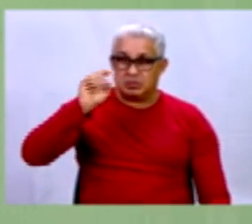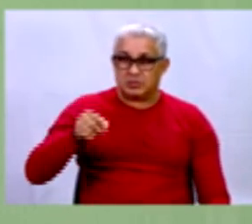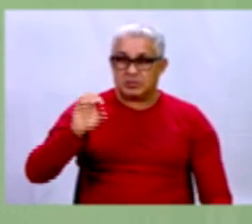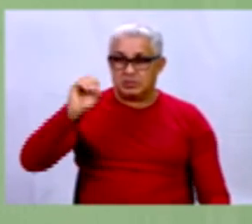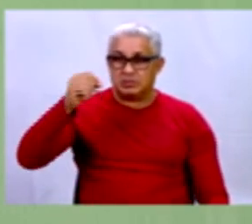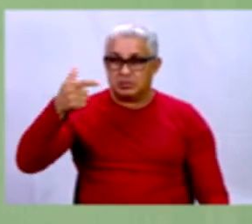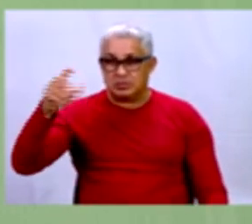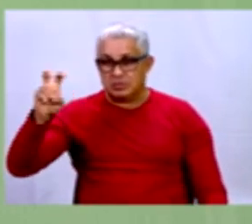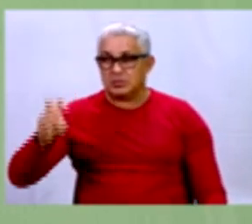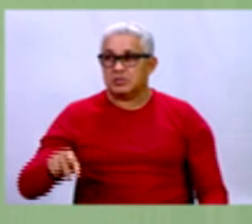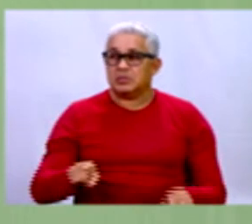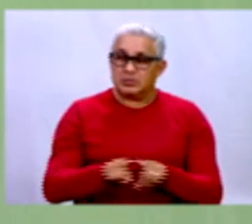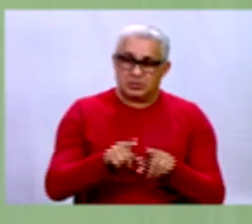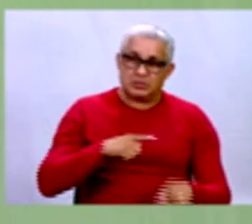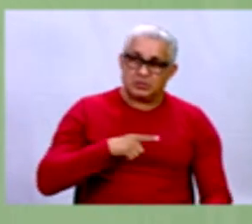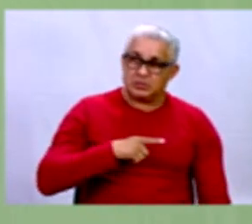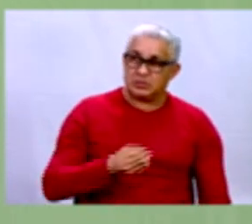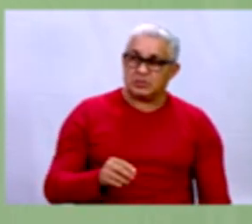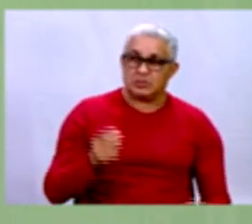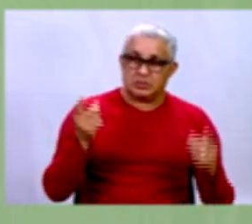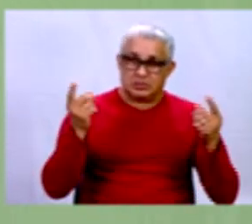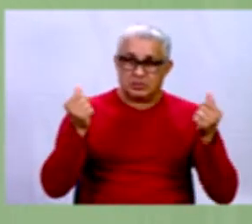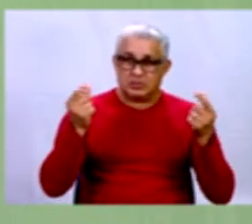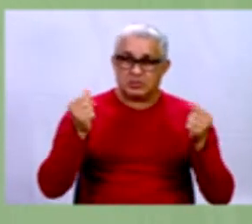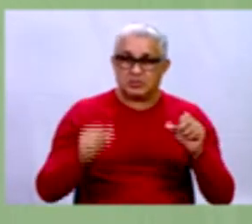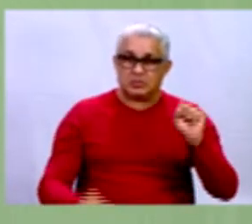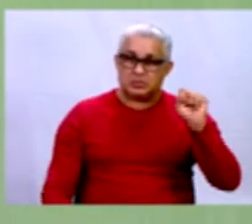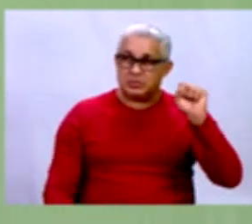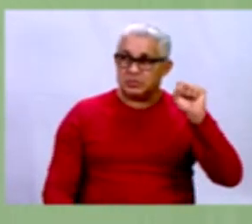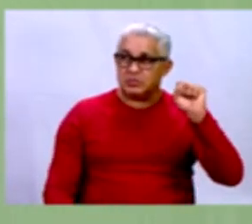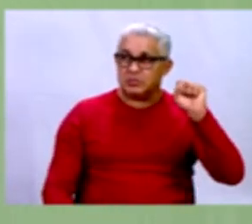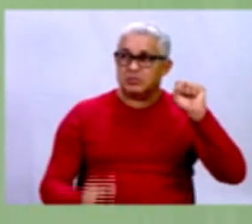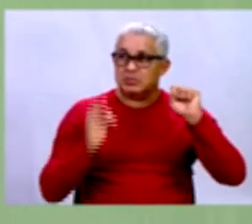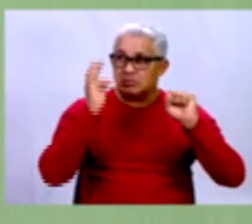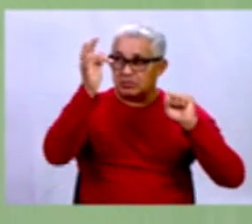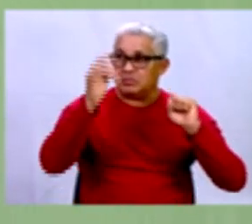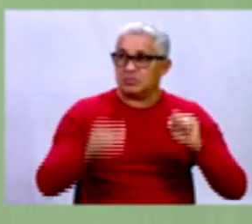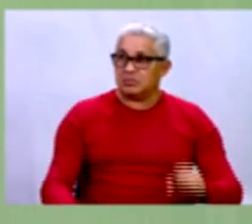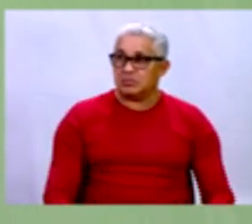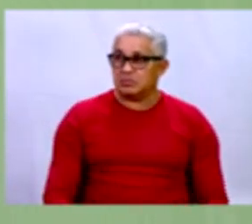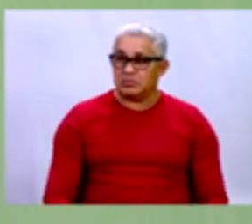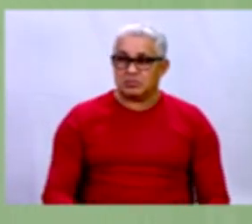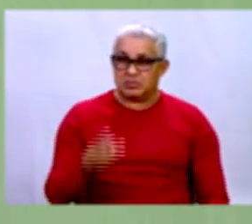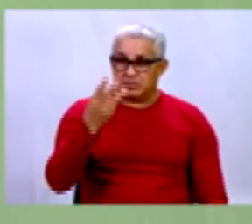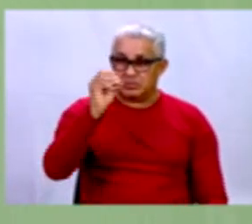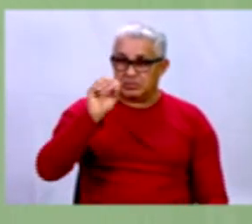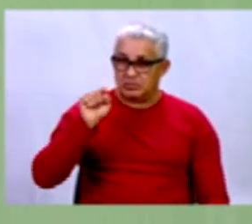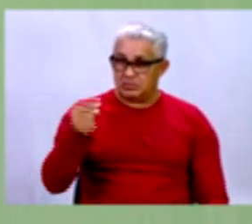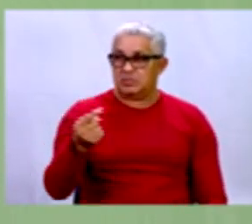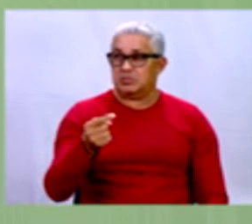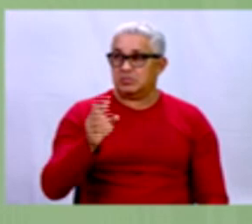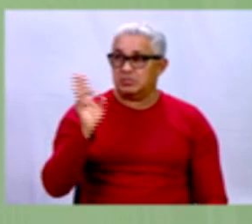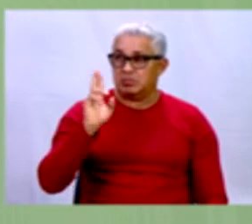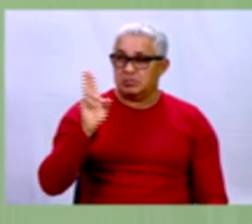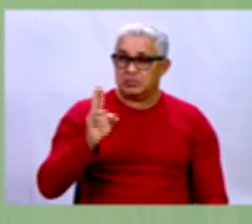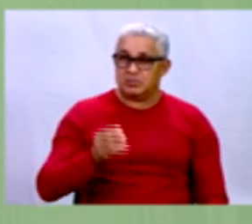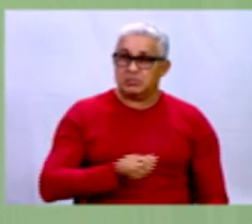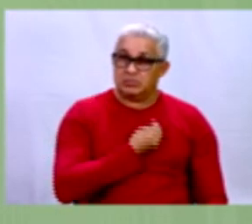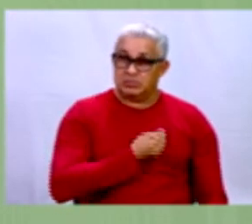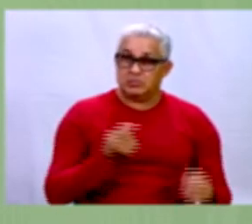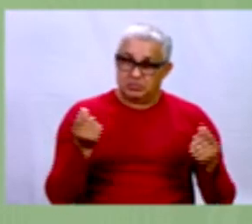E a gente tem também que o valor futuro, no caso, o valor do carro é 30 mil reais. O valor presente,